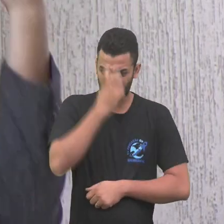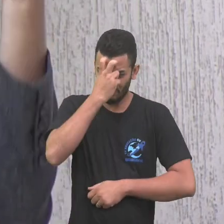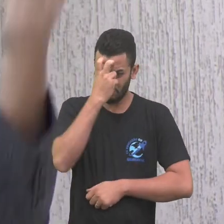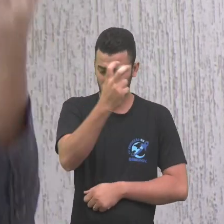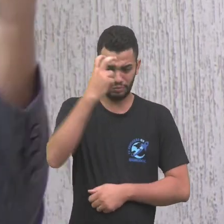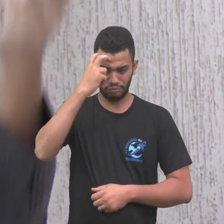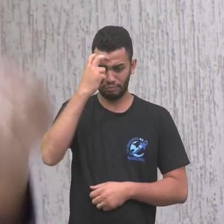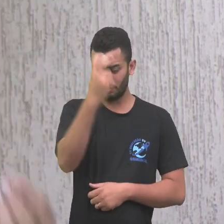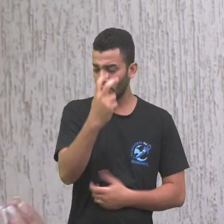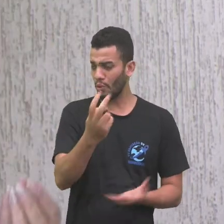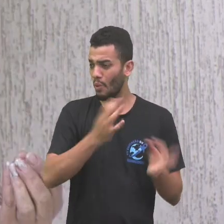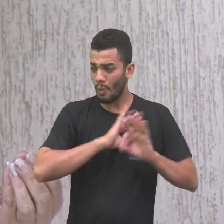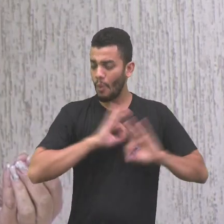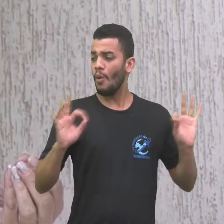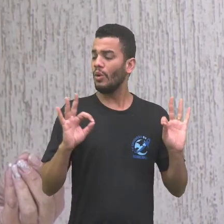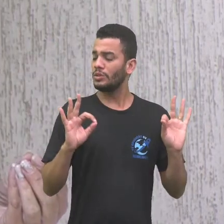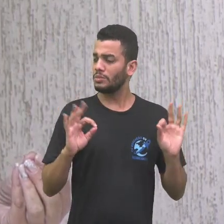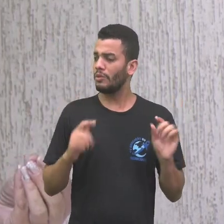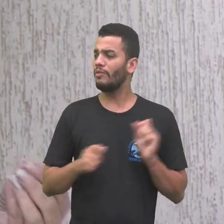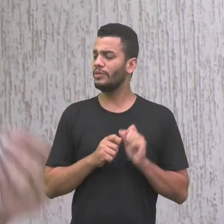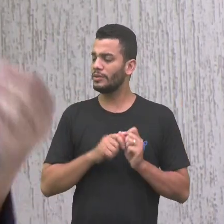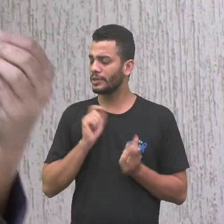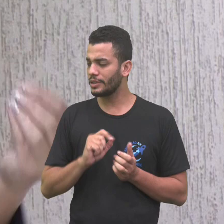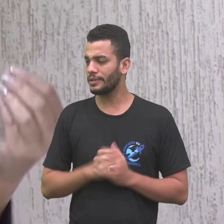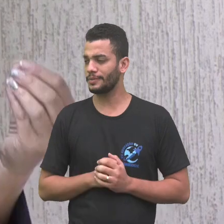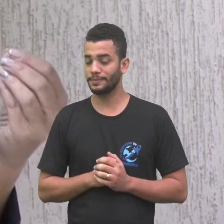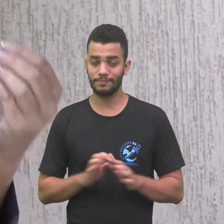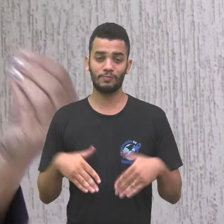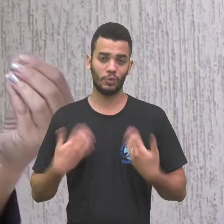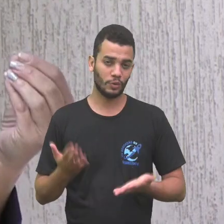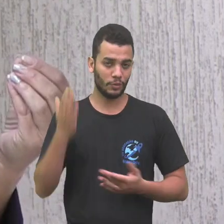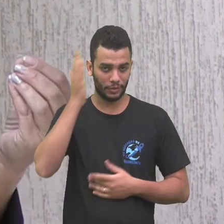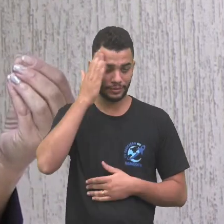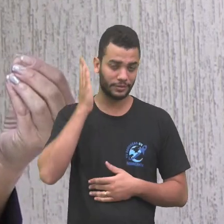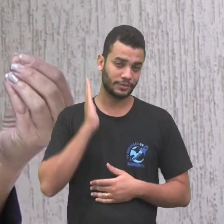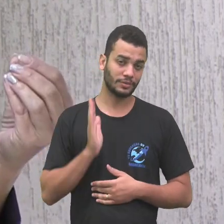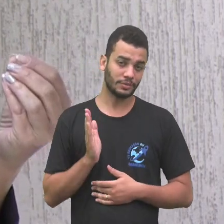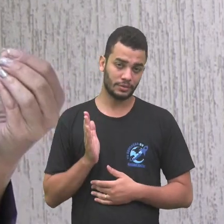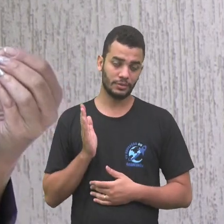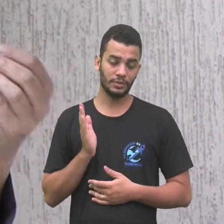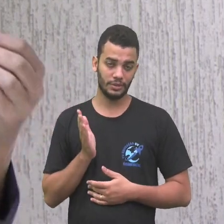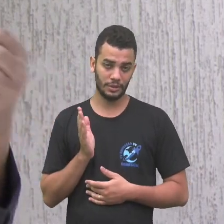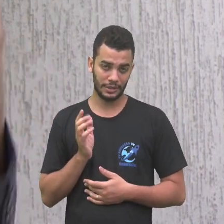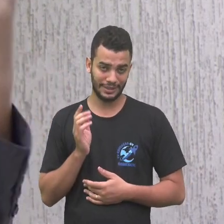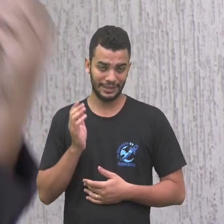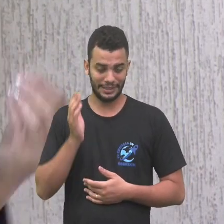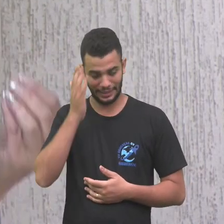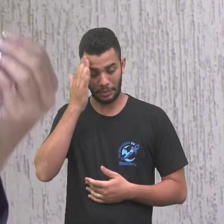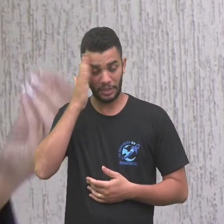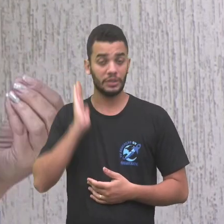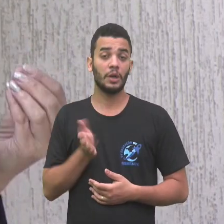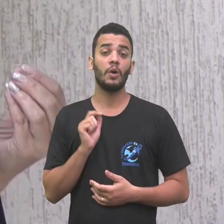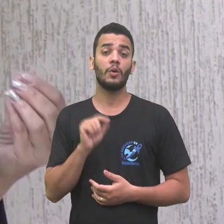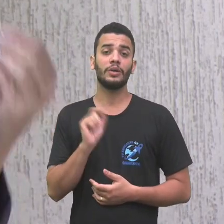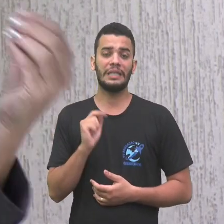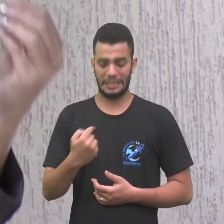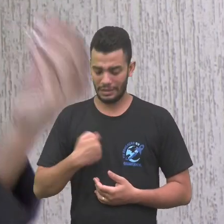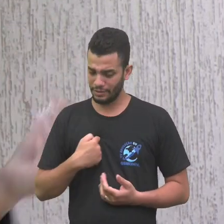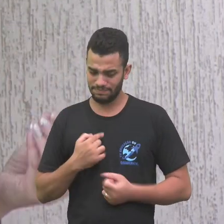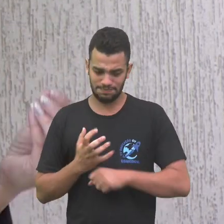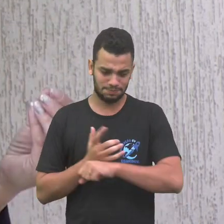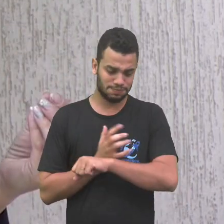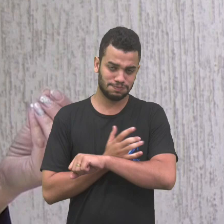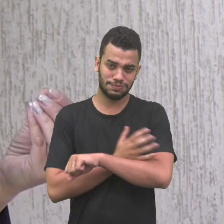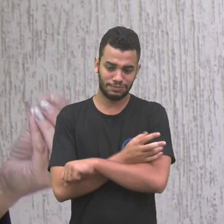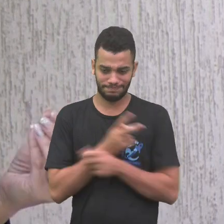mas vocês possibilitam isso aos alunos. O trabalho que vocês fazem, gente, é um trabalho que me emociona de verdade. Eu sou